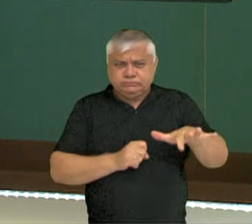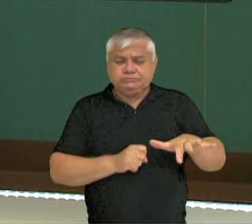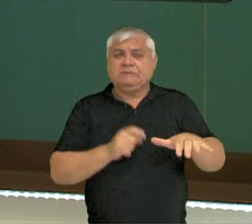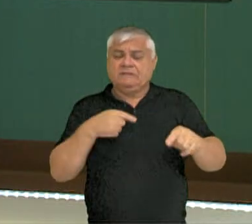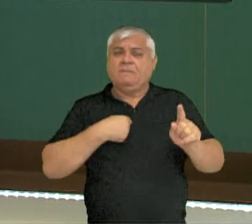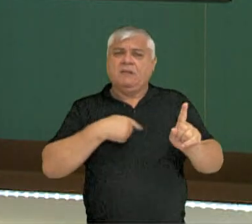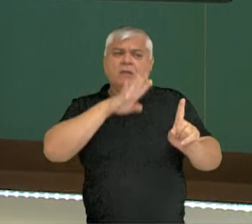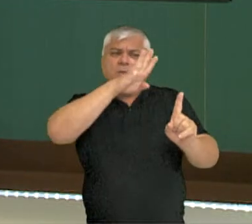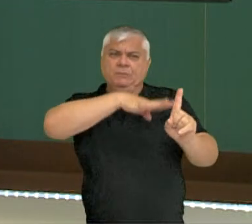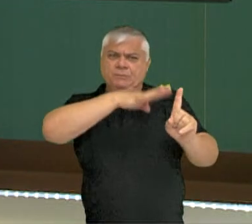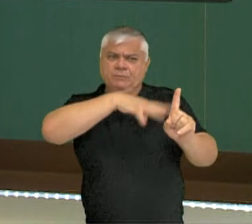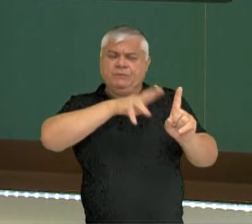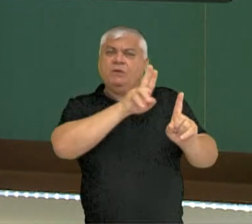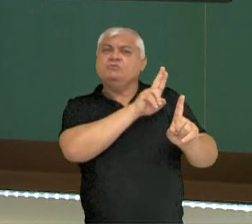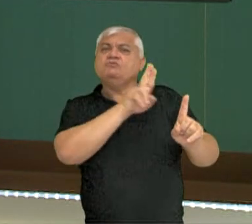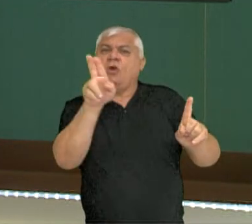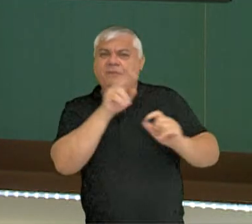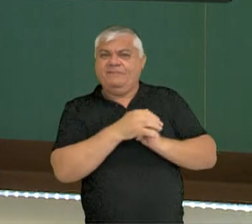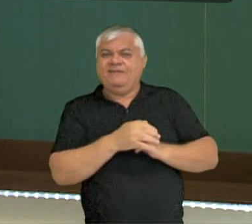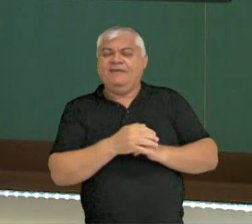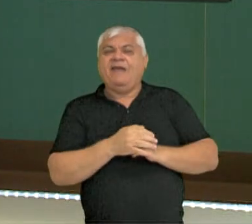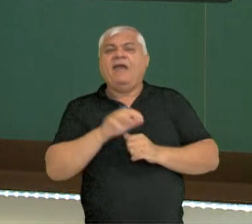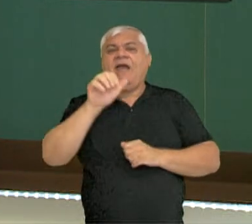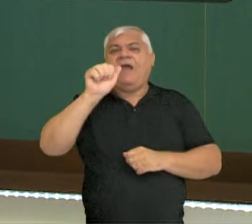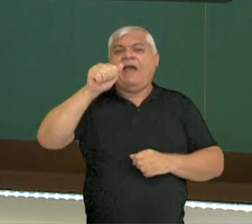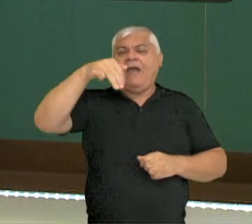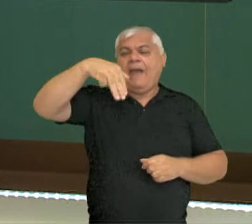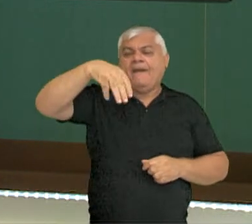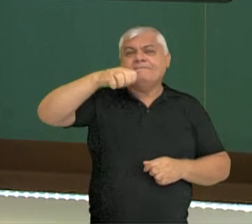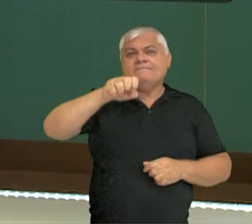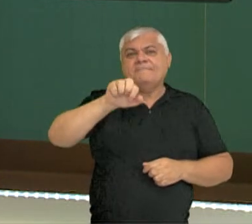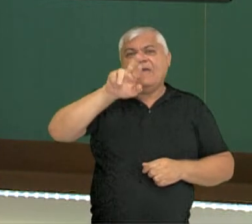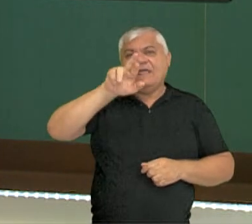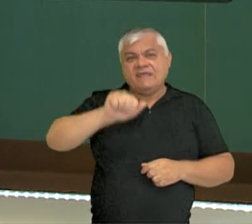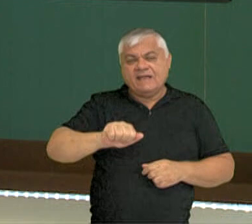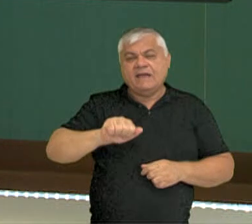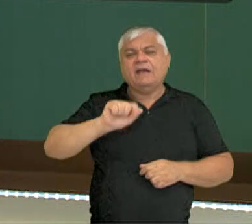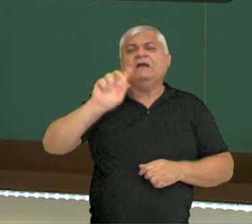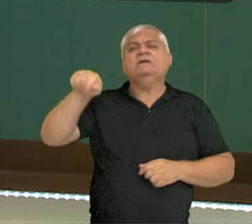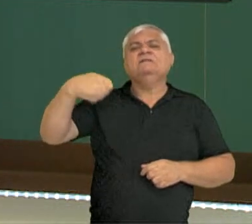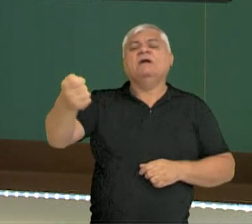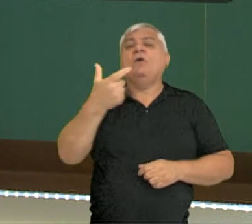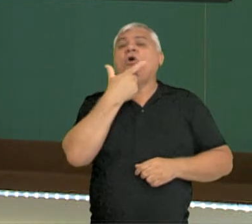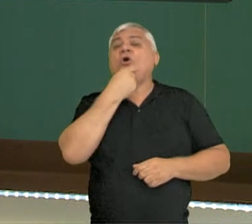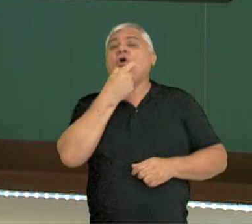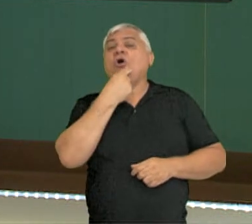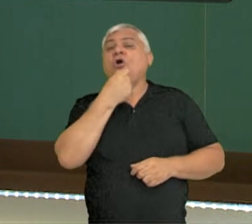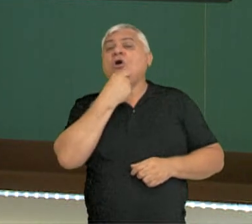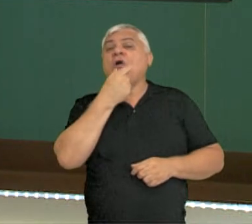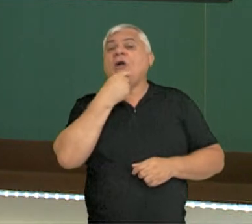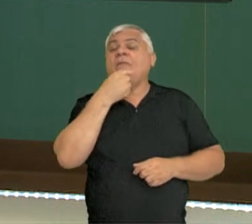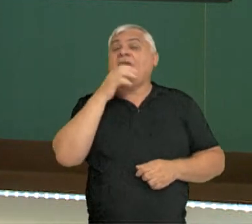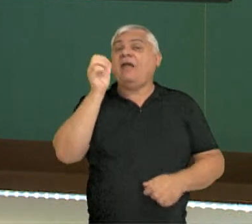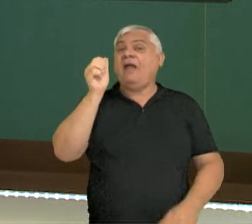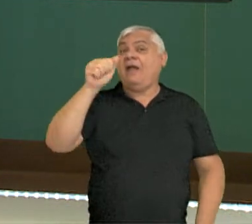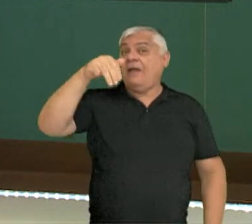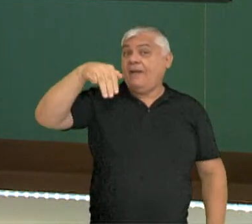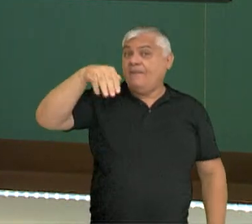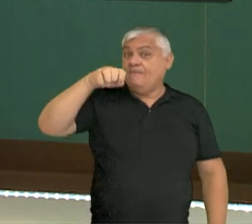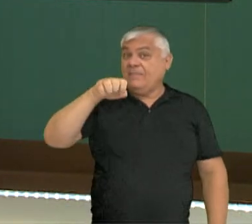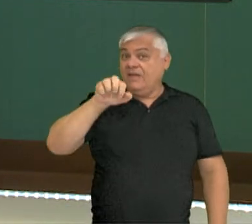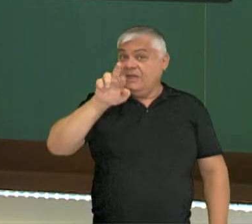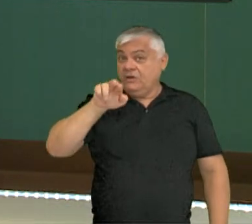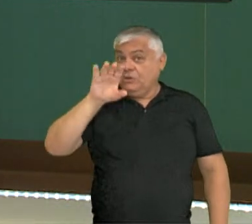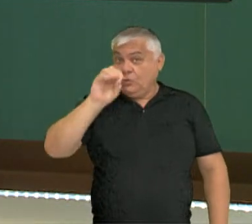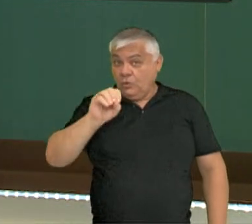homenagear navegadores é por isso que se chama América, né? Por causa de Américo Vespúcio, que ele fez uma navegação em